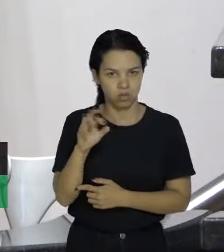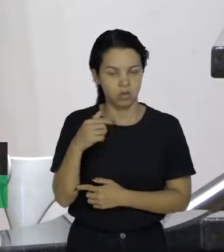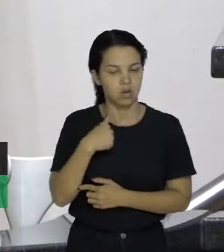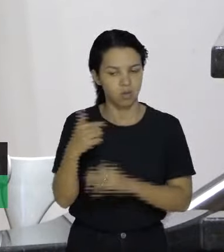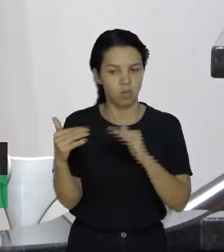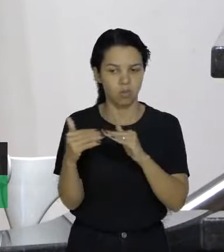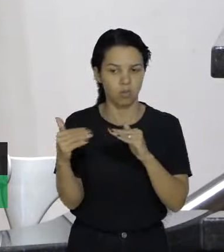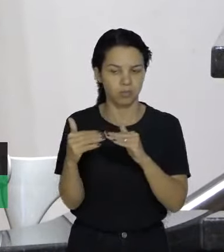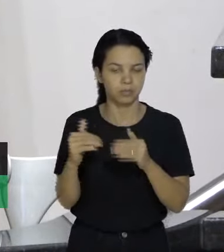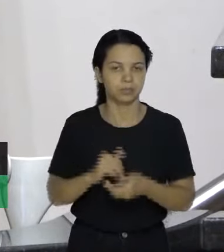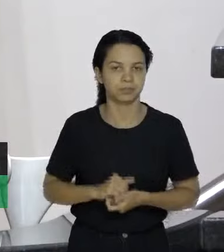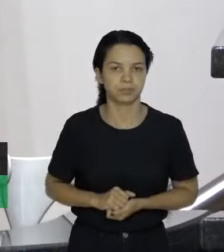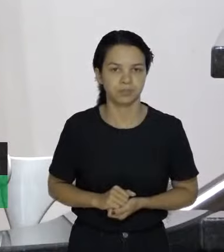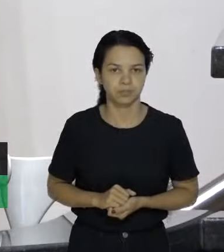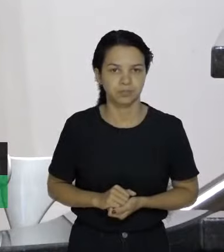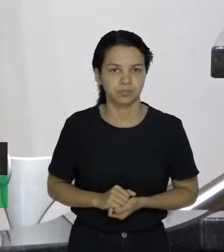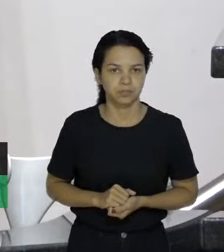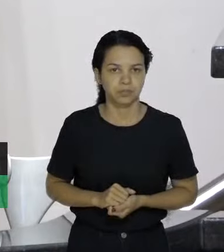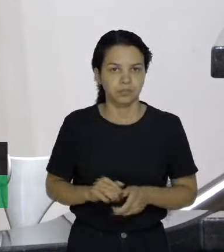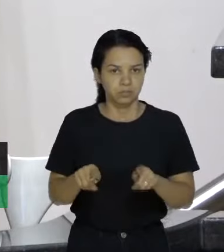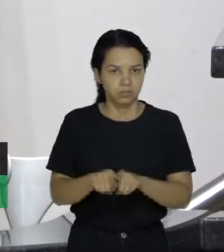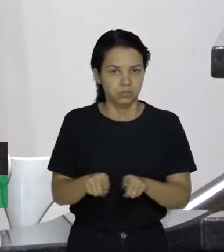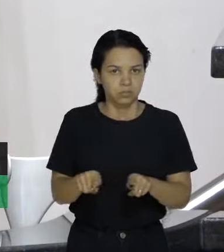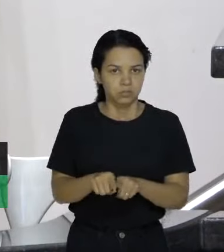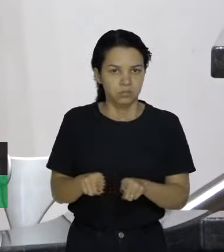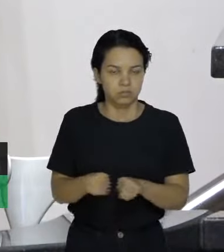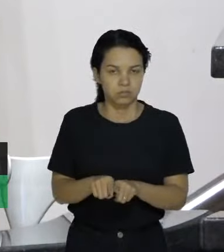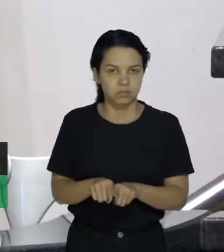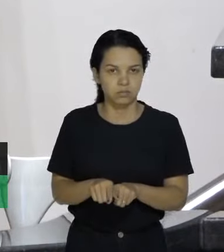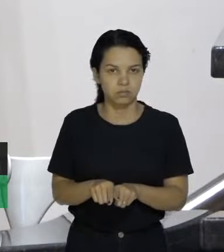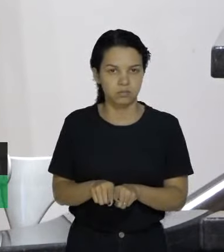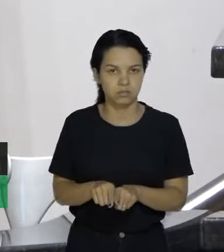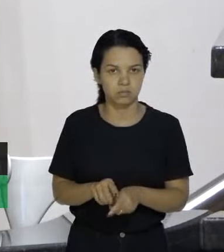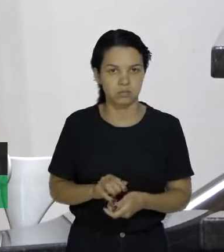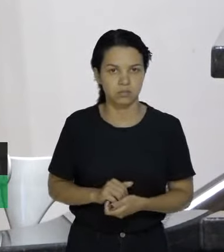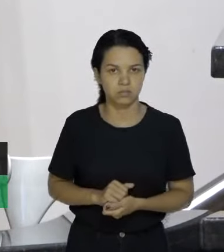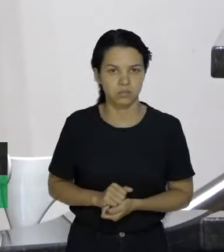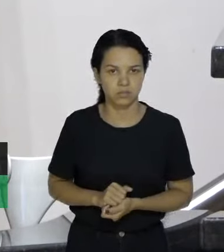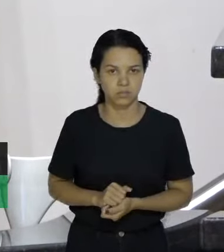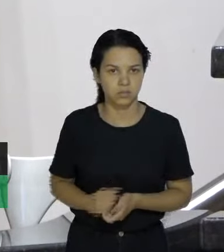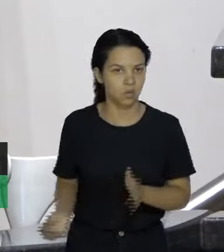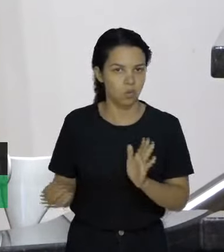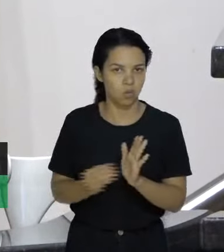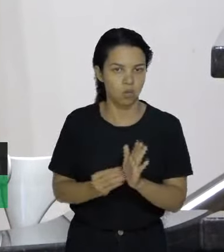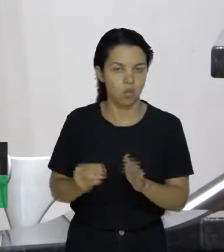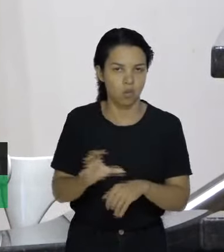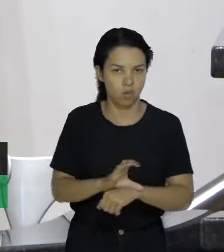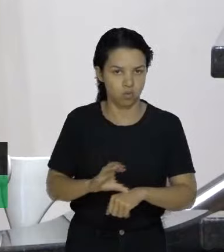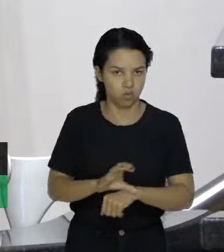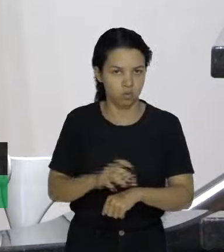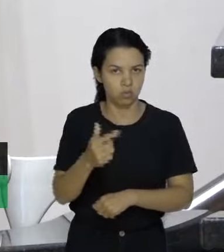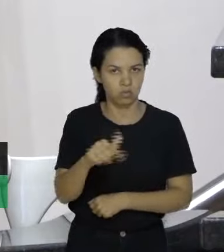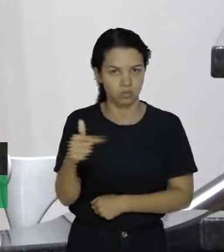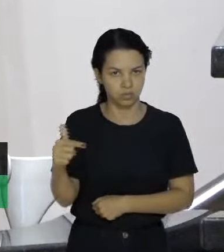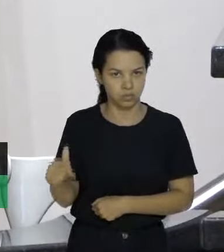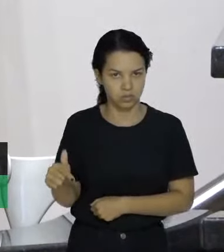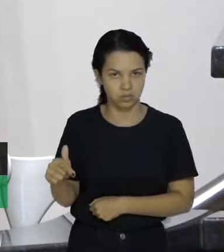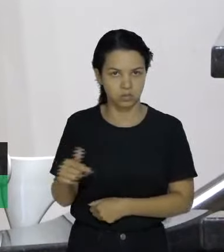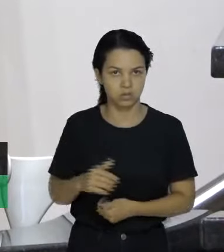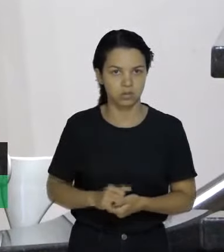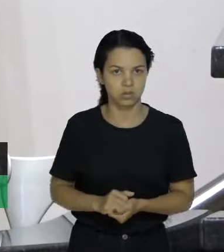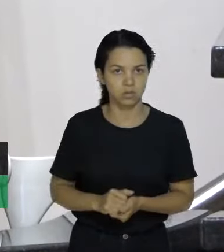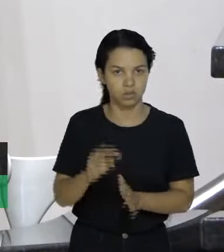além do que o dispositivo nunca foi recepcionado na Constituição Brasileira e o texto original é de